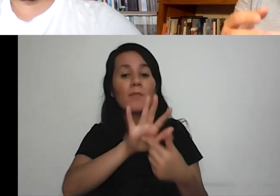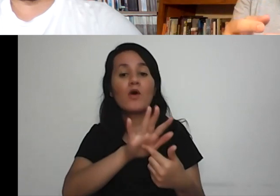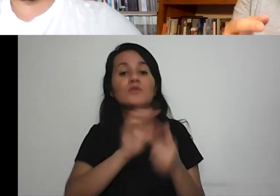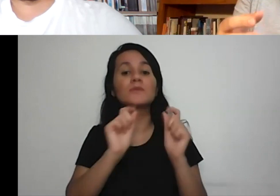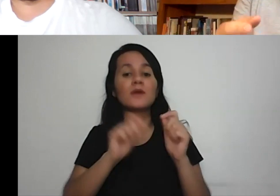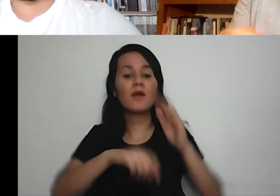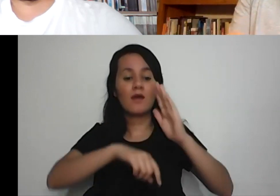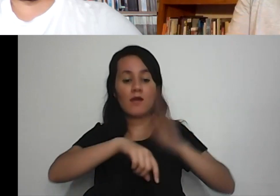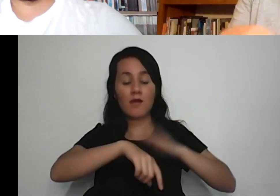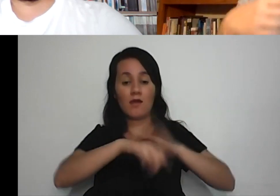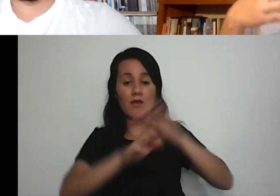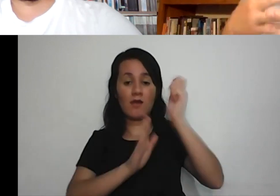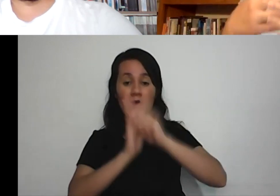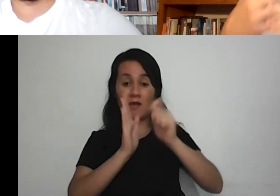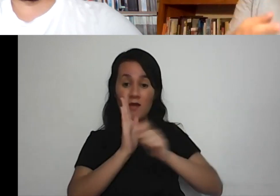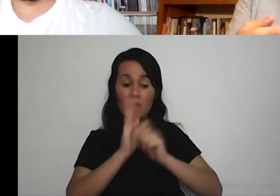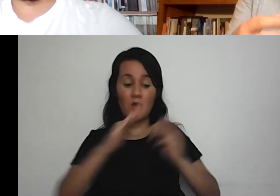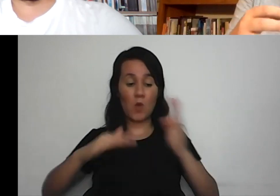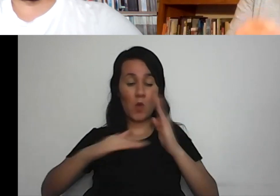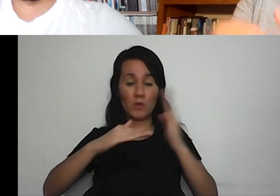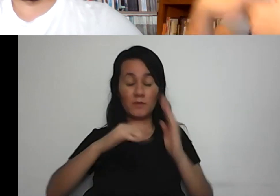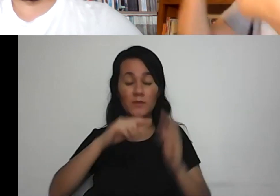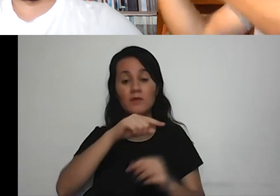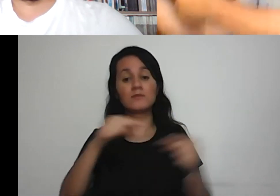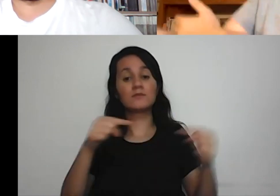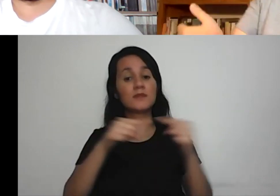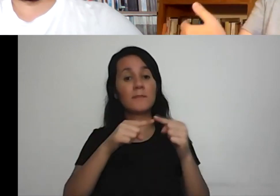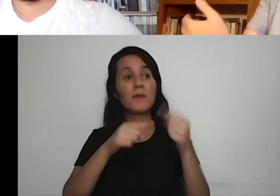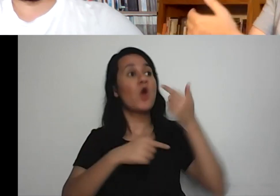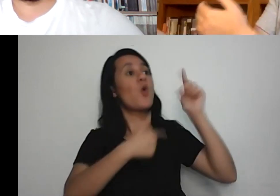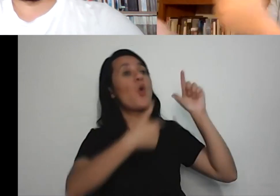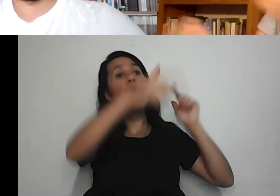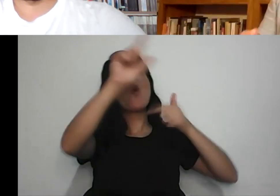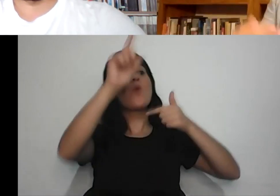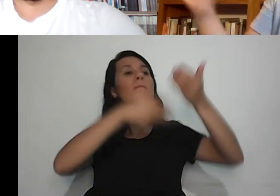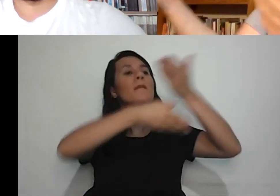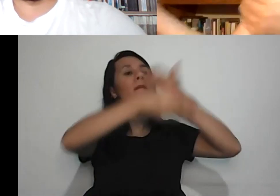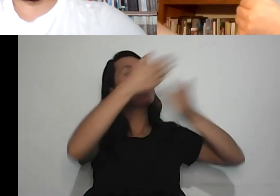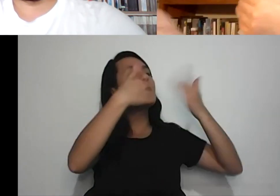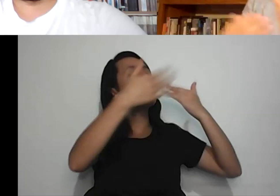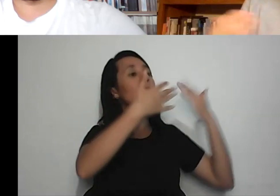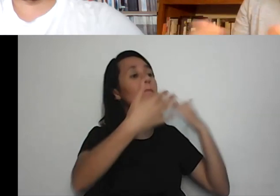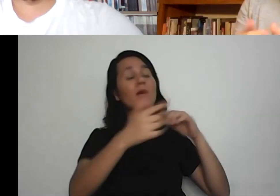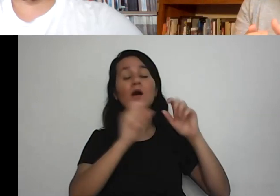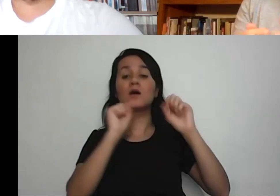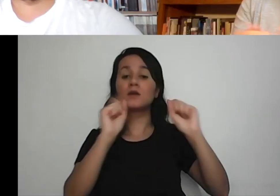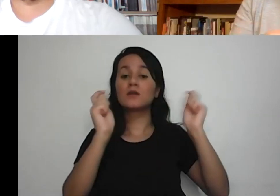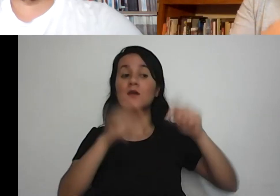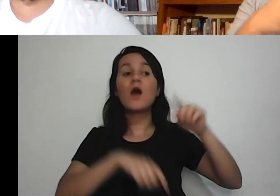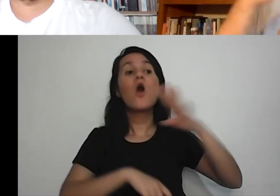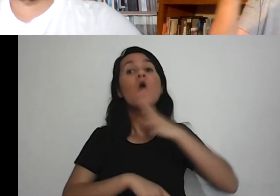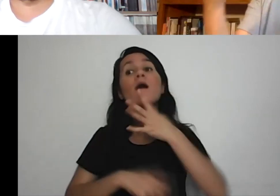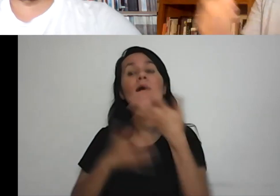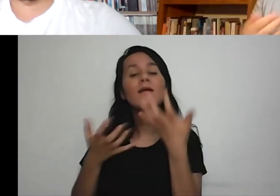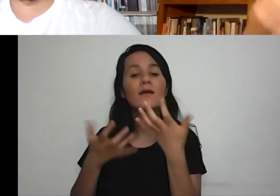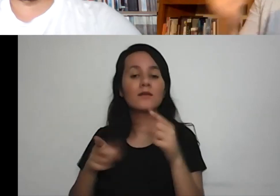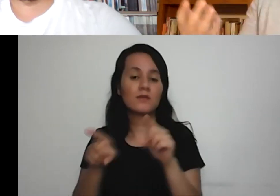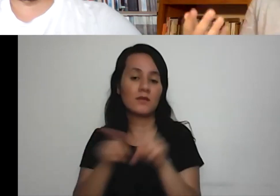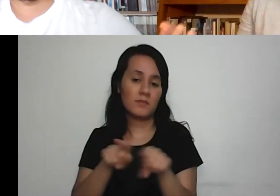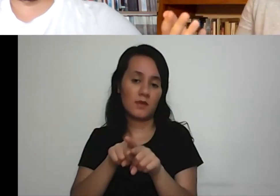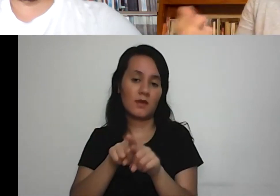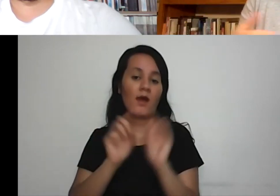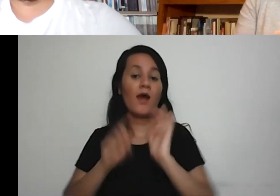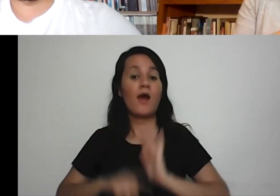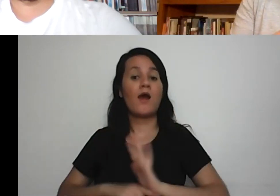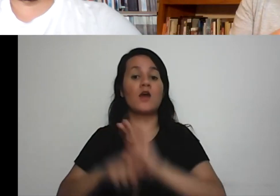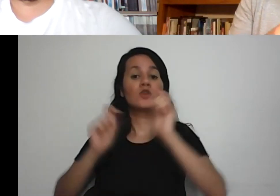autores contemporâneos, eles também estão em diálogo com outros autores que essas pessoas também podem querer conhecer, podem ajudar a expandir